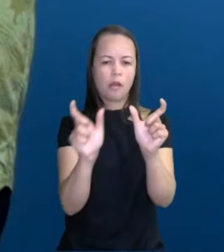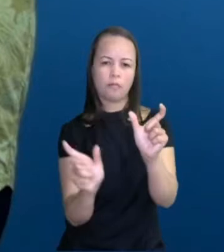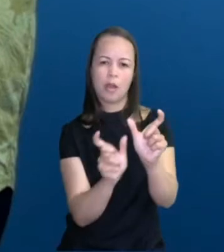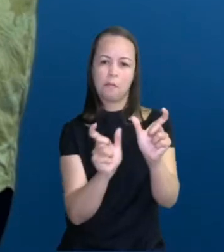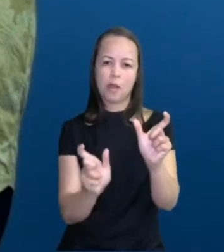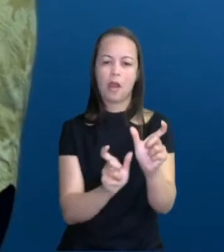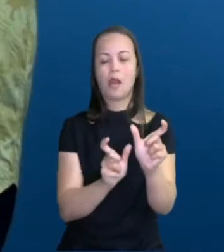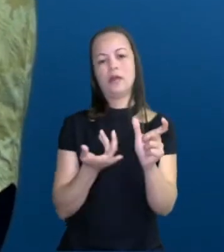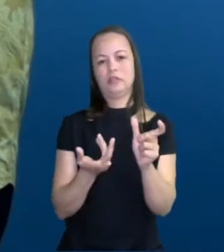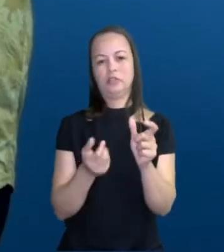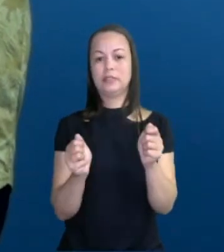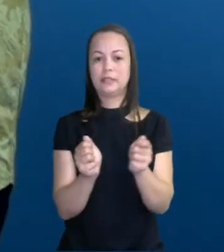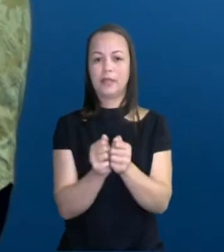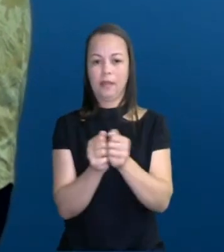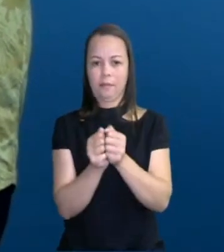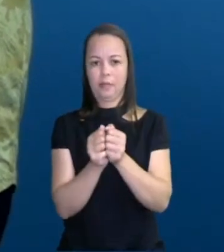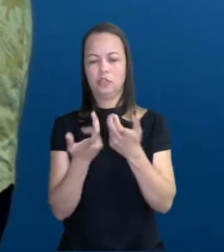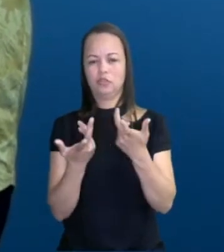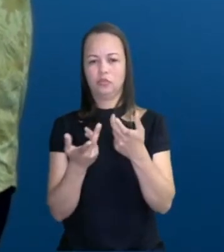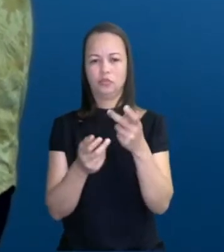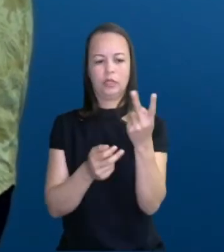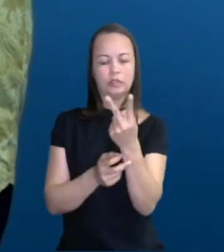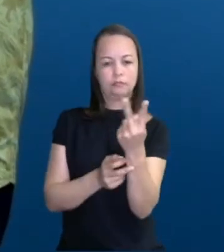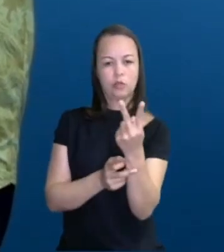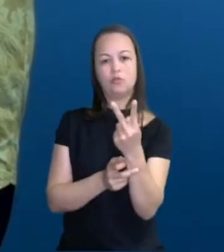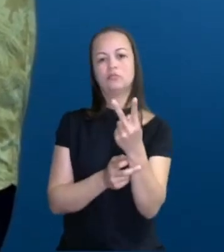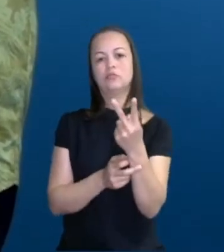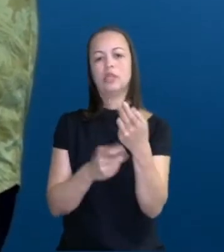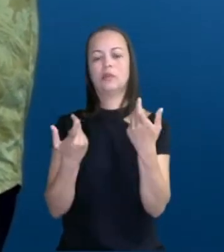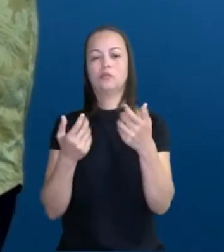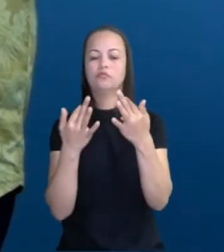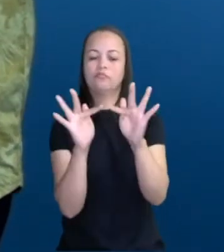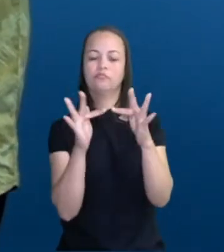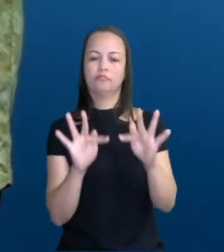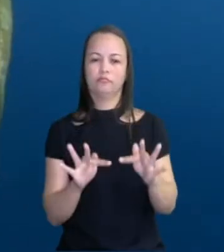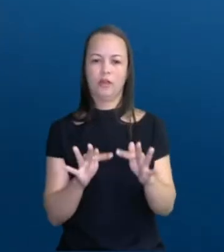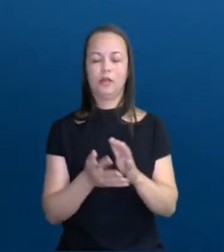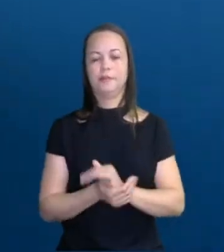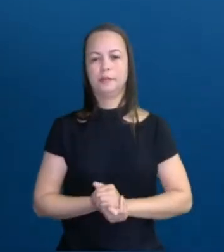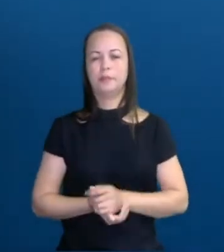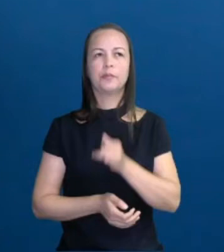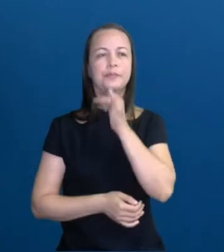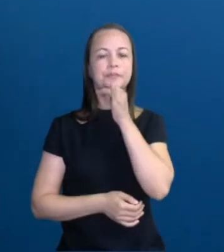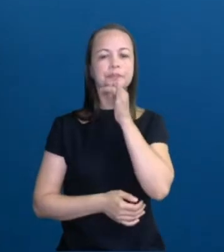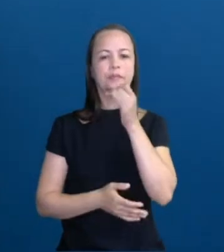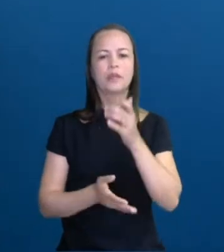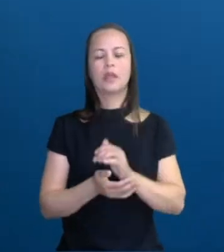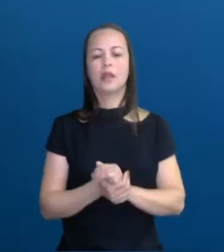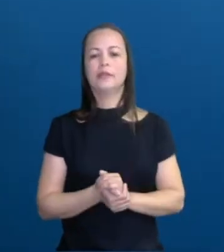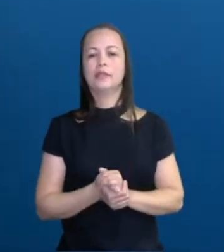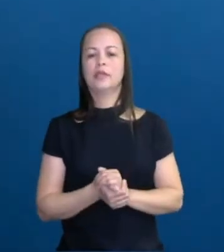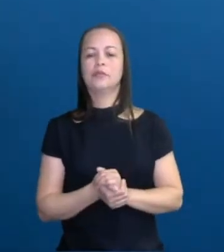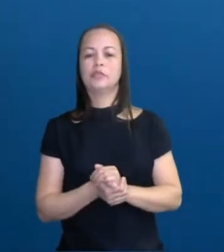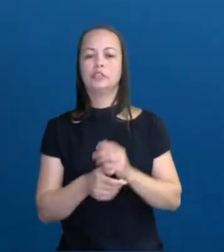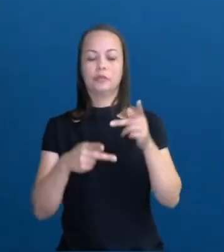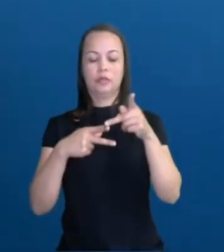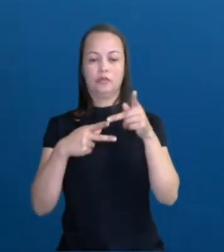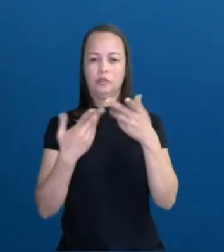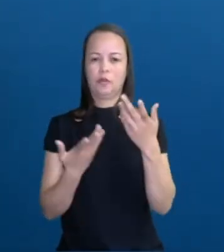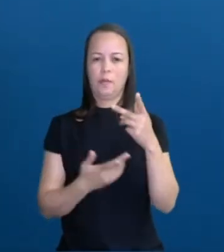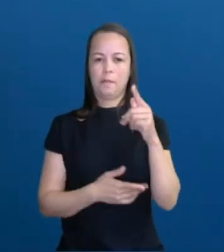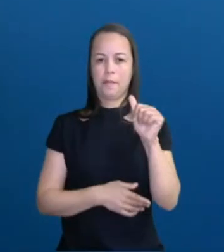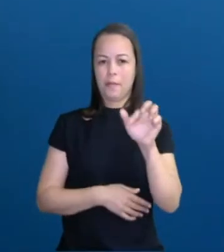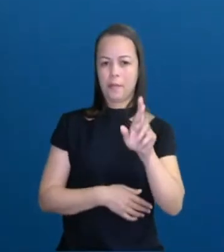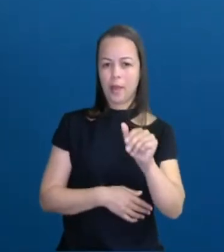conexão, que fazem a junção entre dois termos de uma frase, tá? Exemplos de preposição: